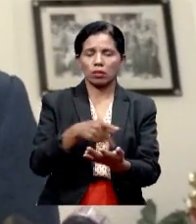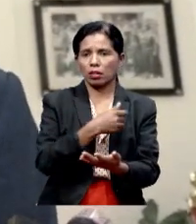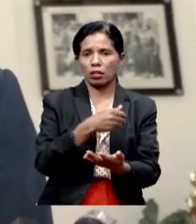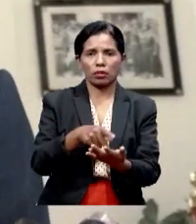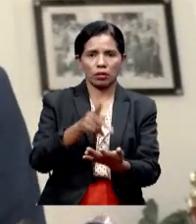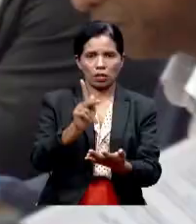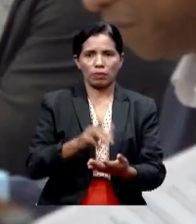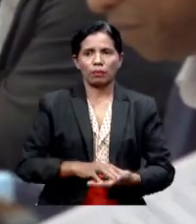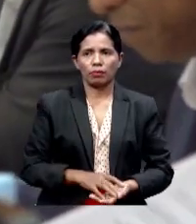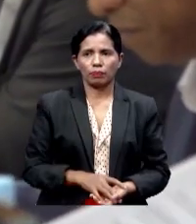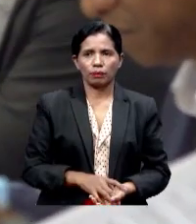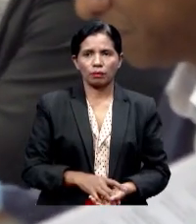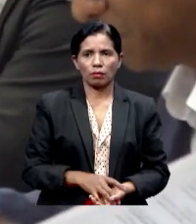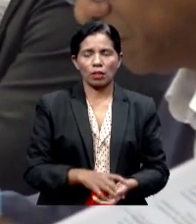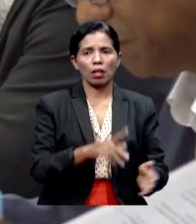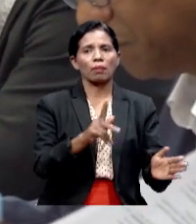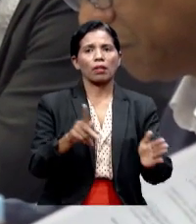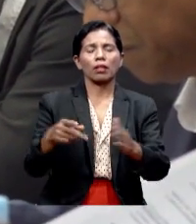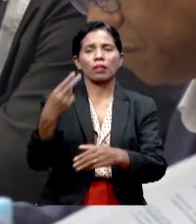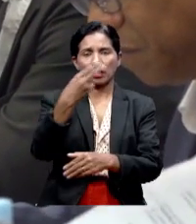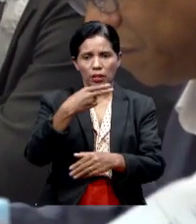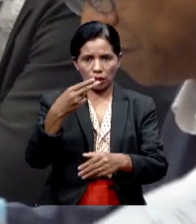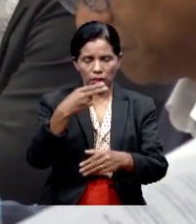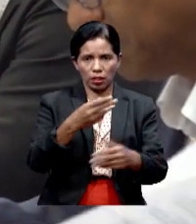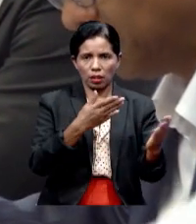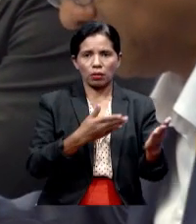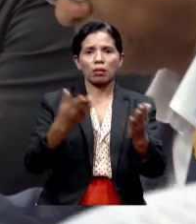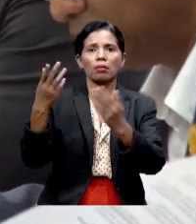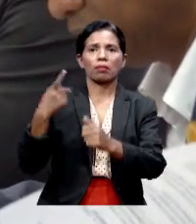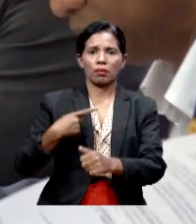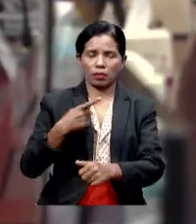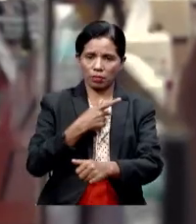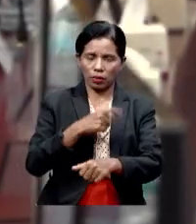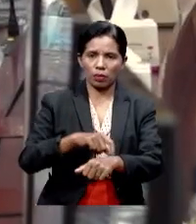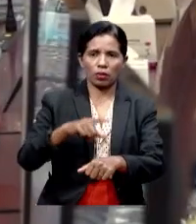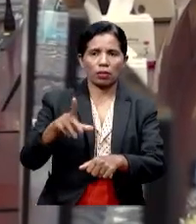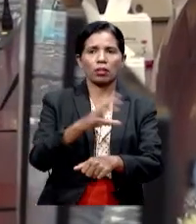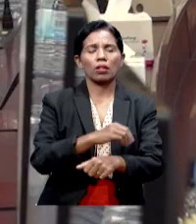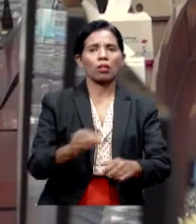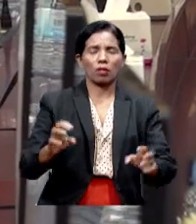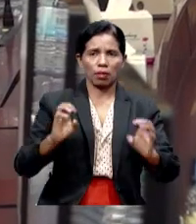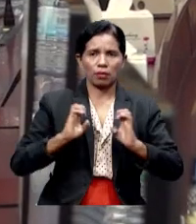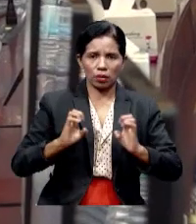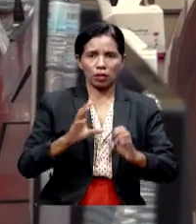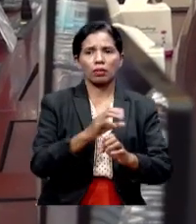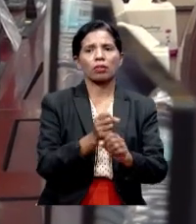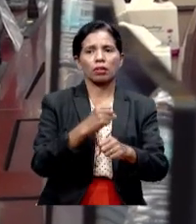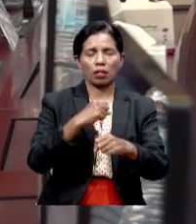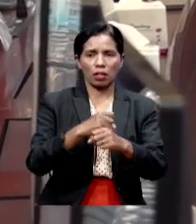anterior a Lona. Ter plano e a quinta, né, se submete para o Parlamento Nacional o carácter urgência, o